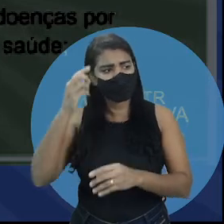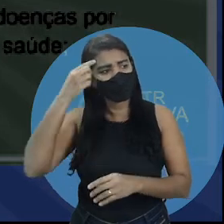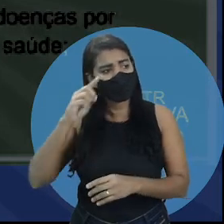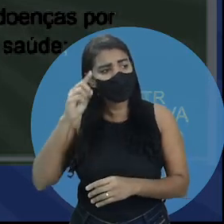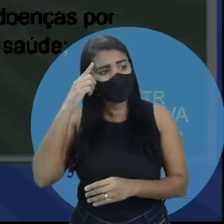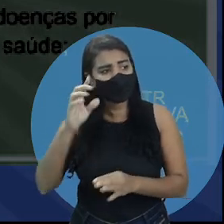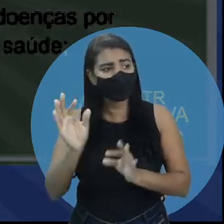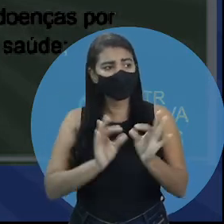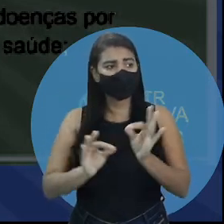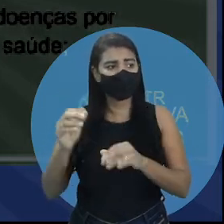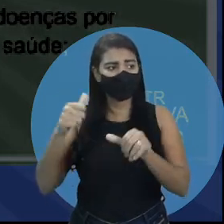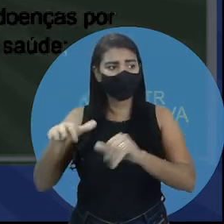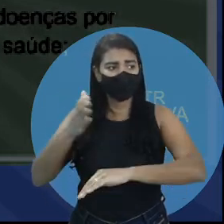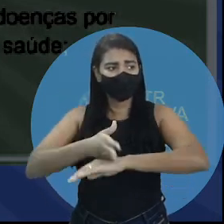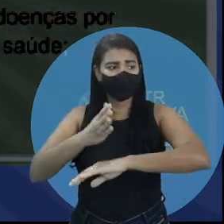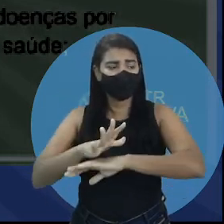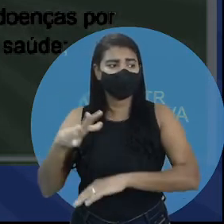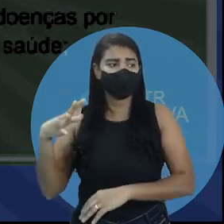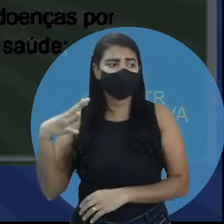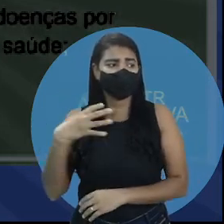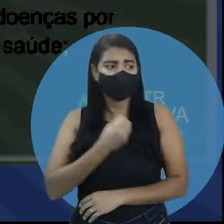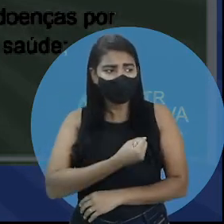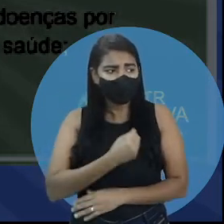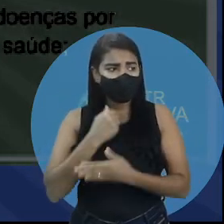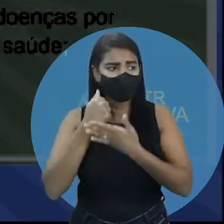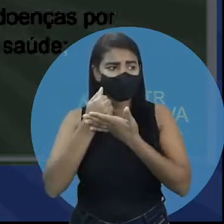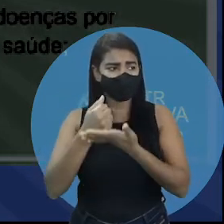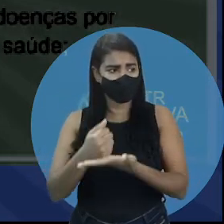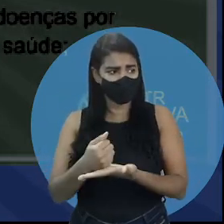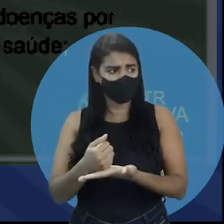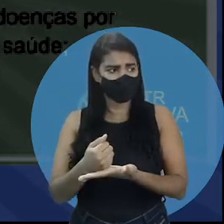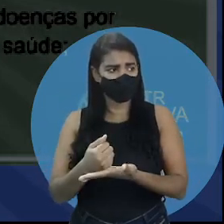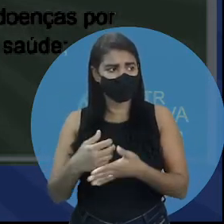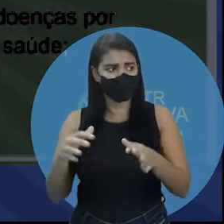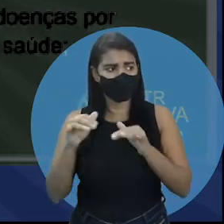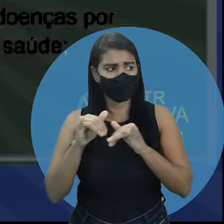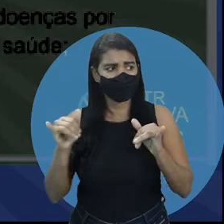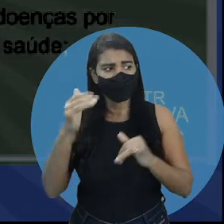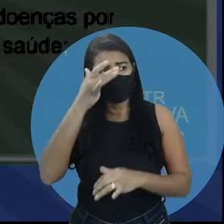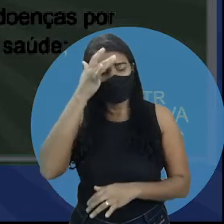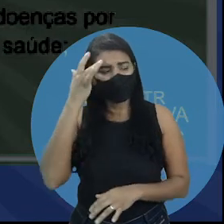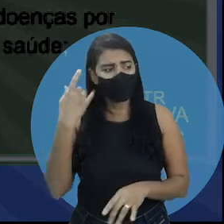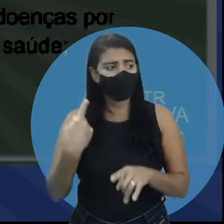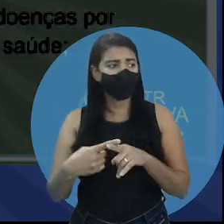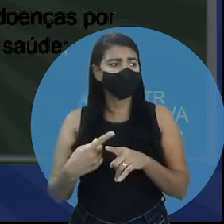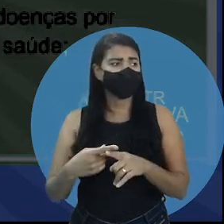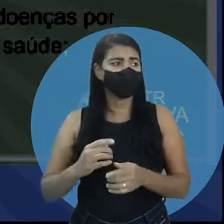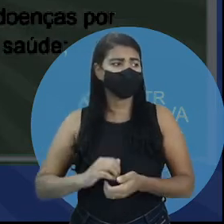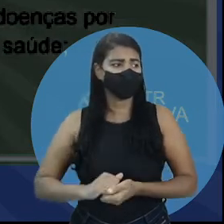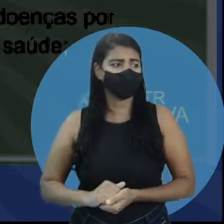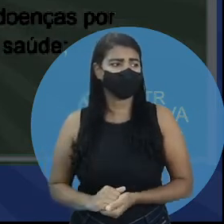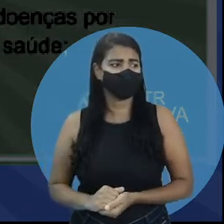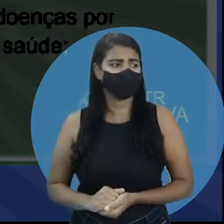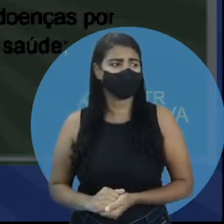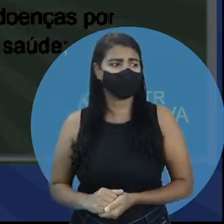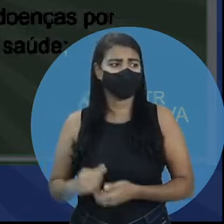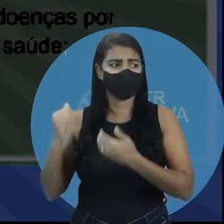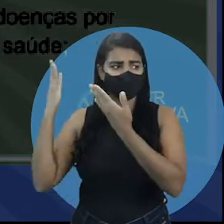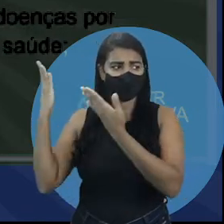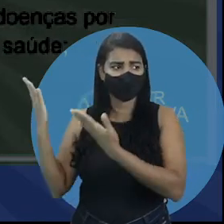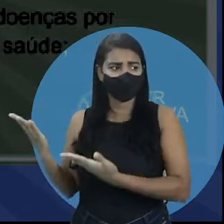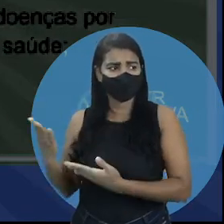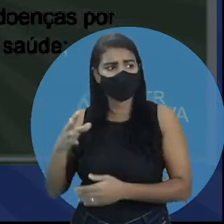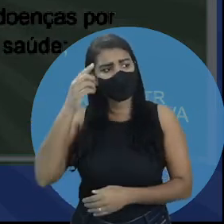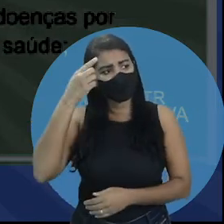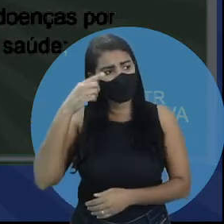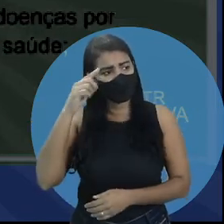dia de forma prática e rápida, e ajudou muito de forma positiva, porque a gente testou também no nosso dia a